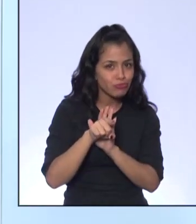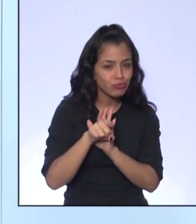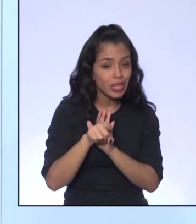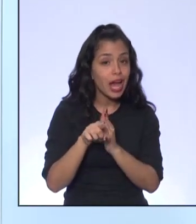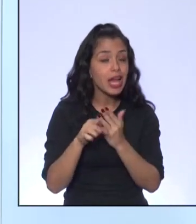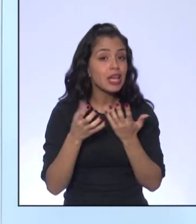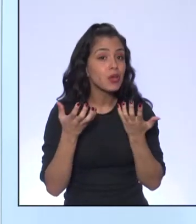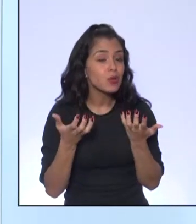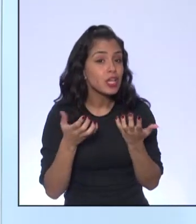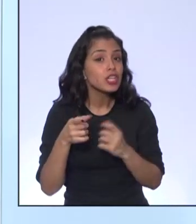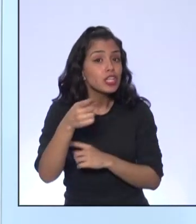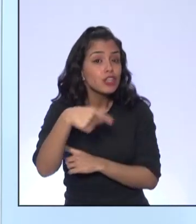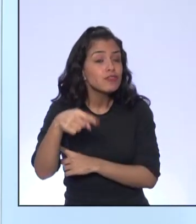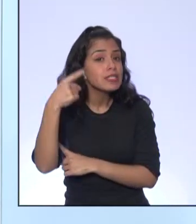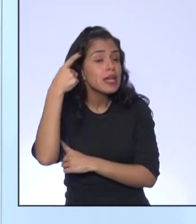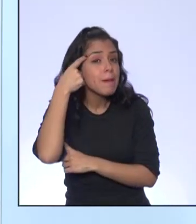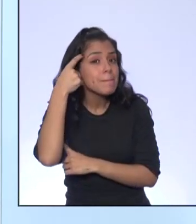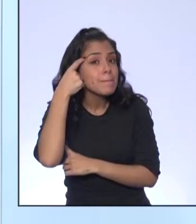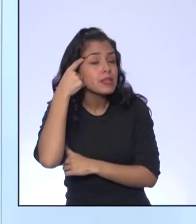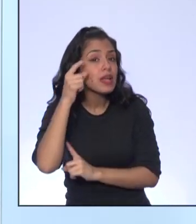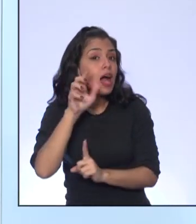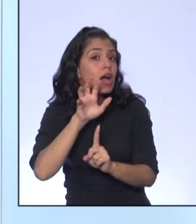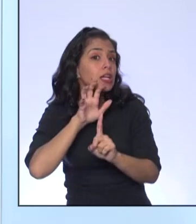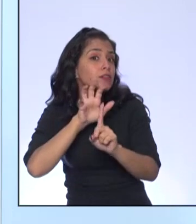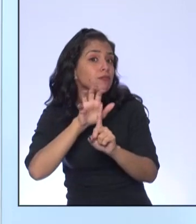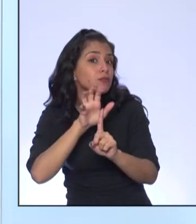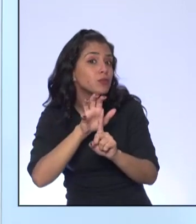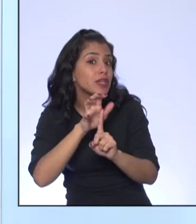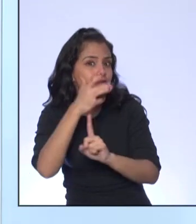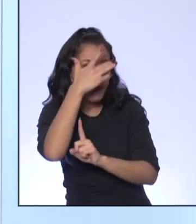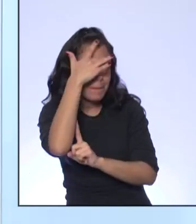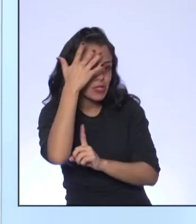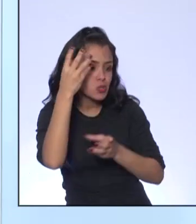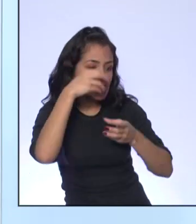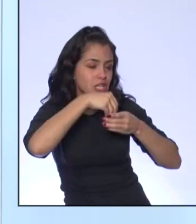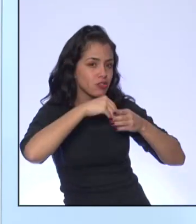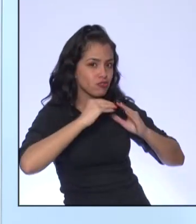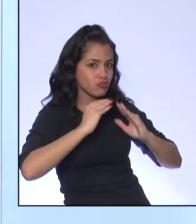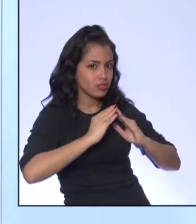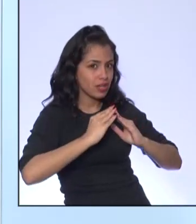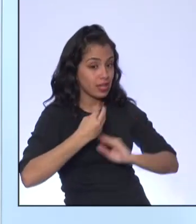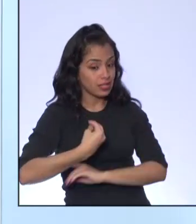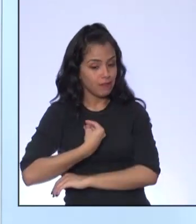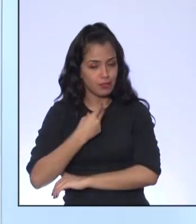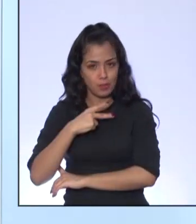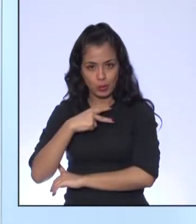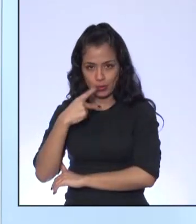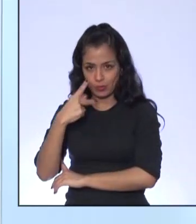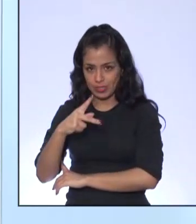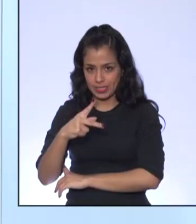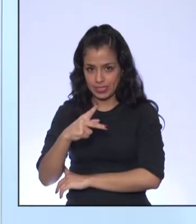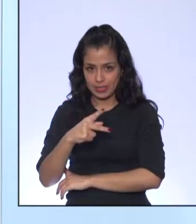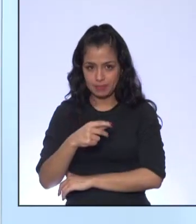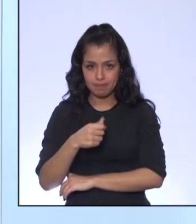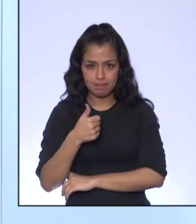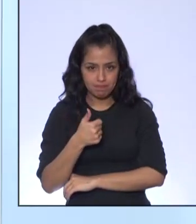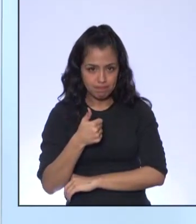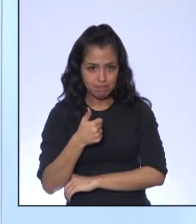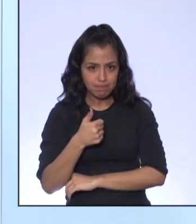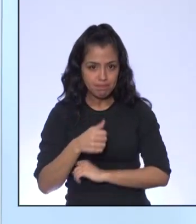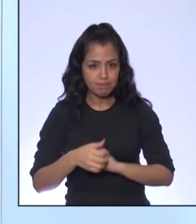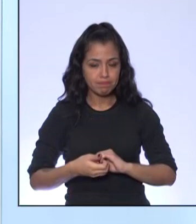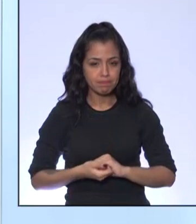pensassem também na influência que essas pessoas têm sobre vocês. Eu acho que a gente podia